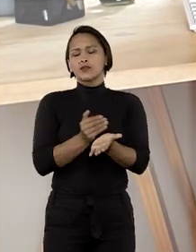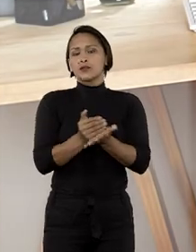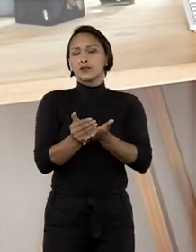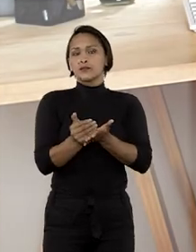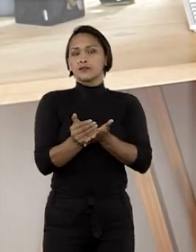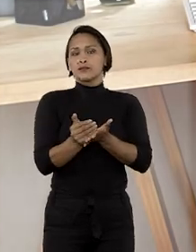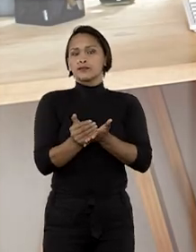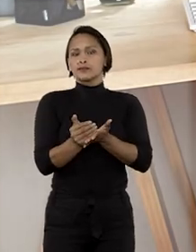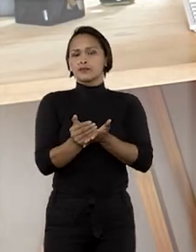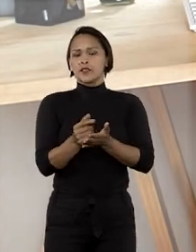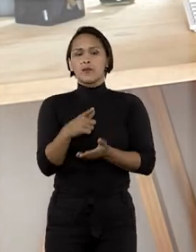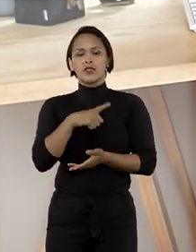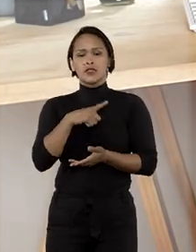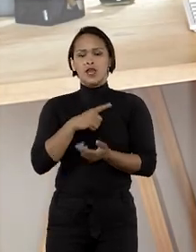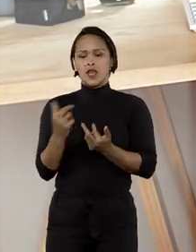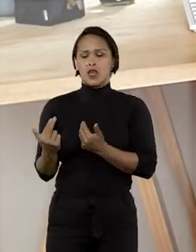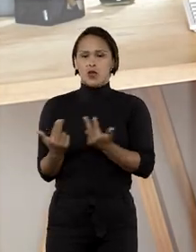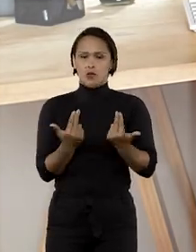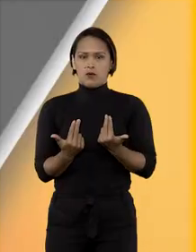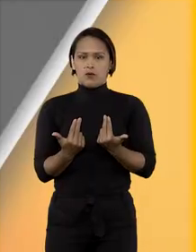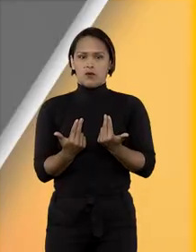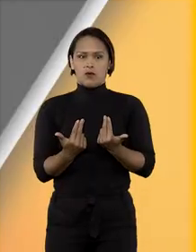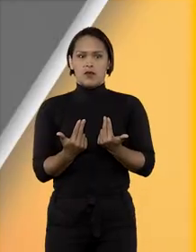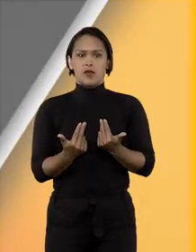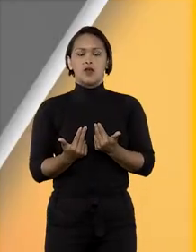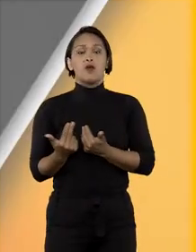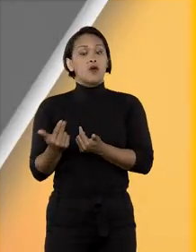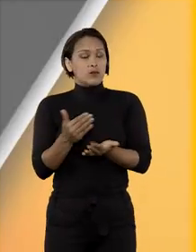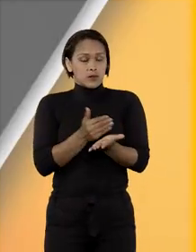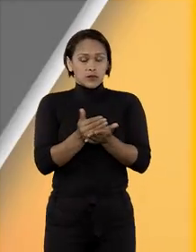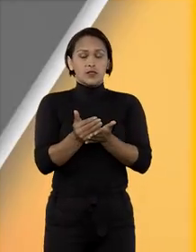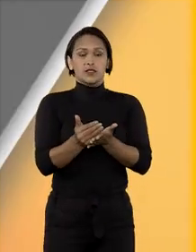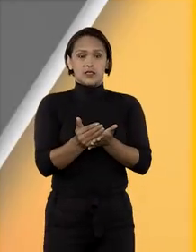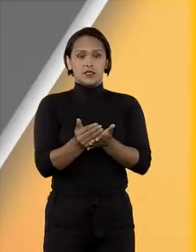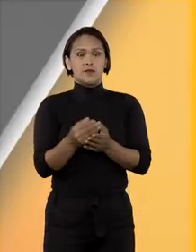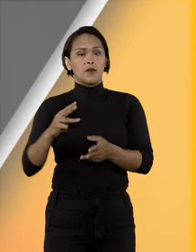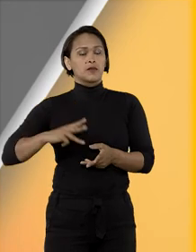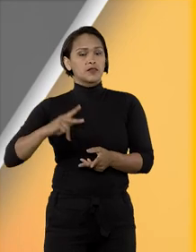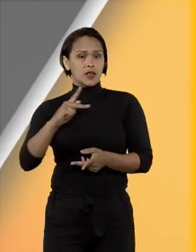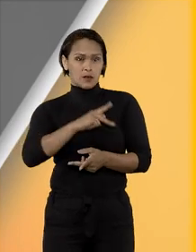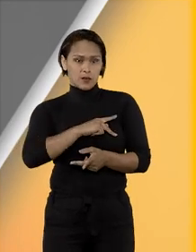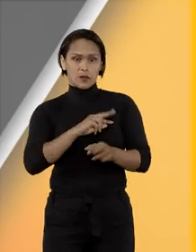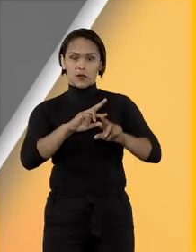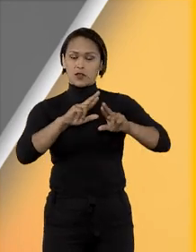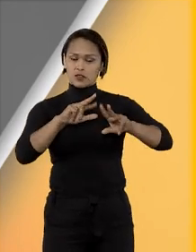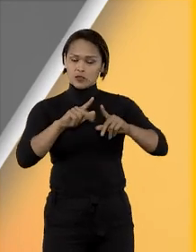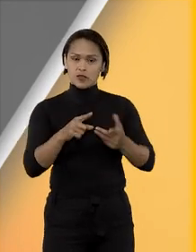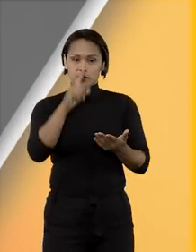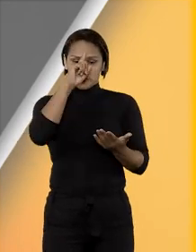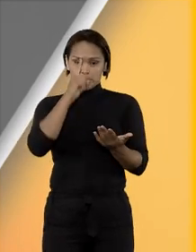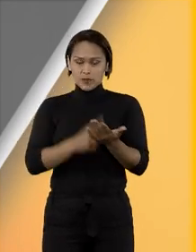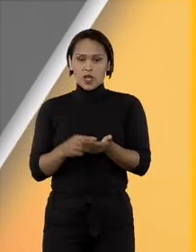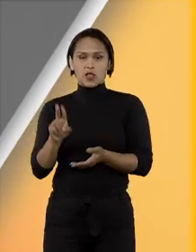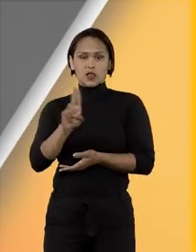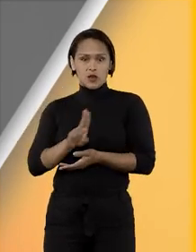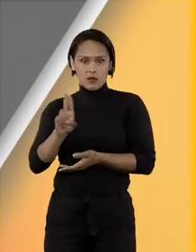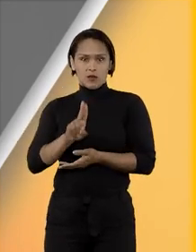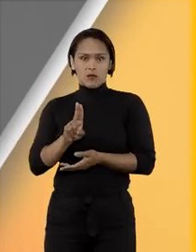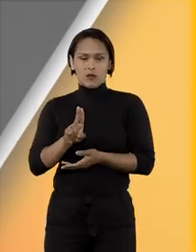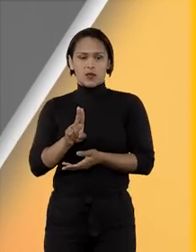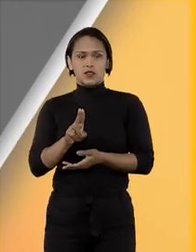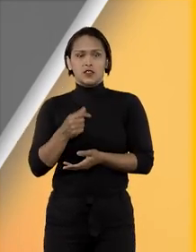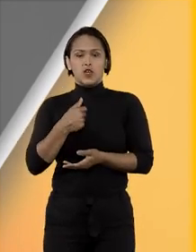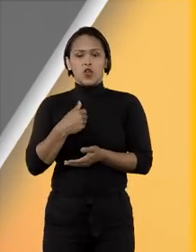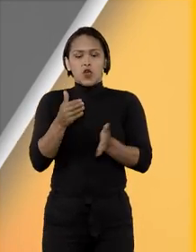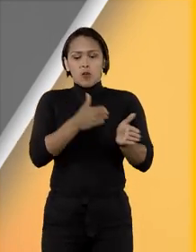do dispositivo tem o mesmo rigor? O princípio dispositivo ao Ministério Público ele é aplicado normalmente com desrespeito na sua situação